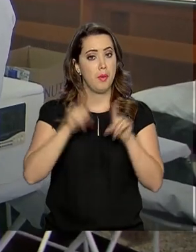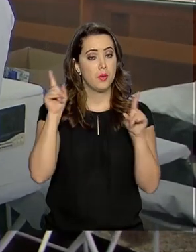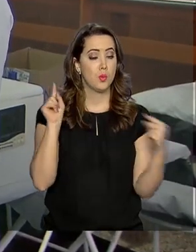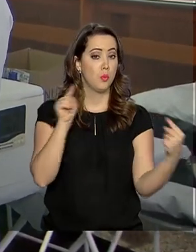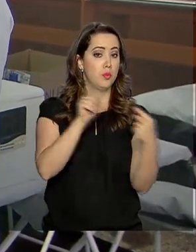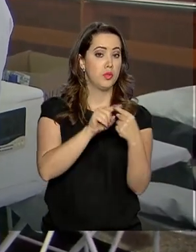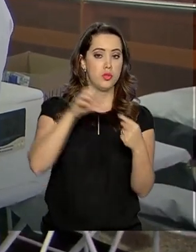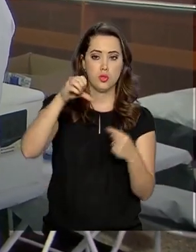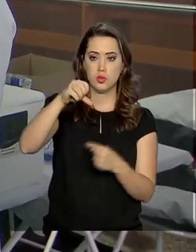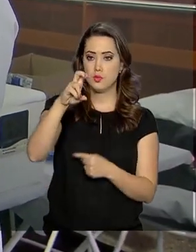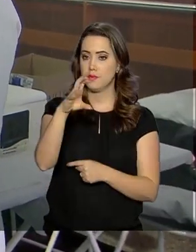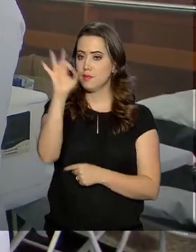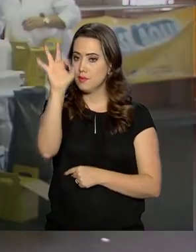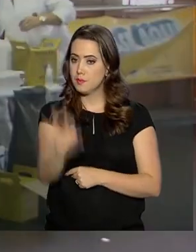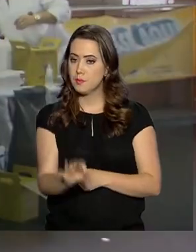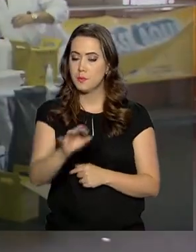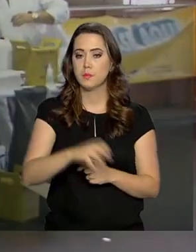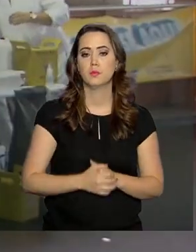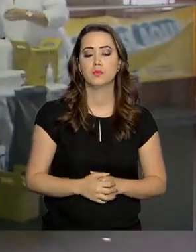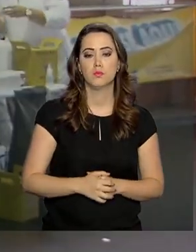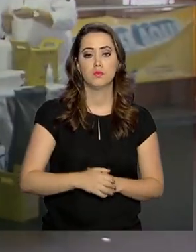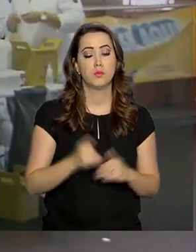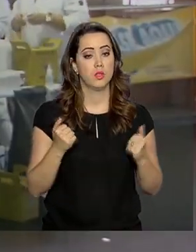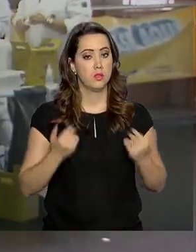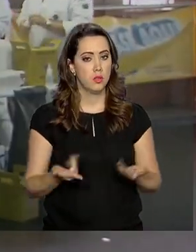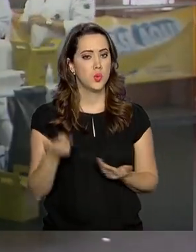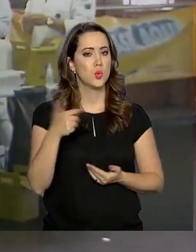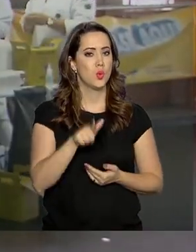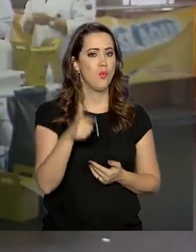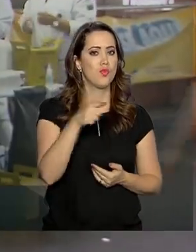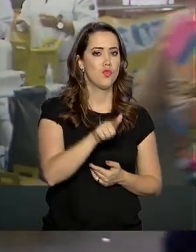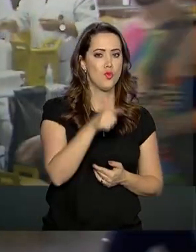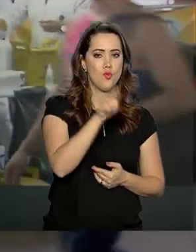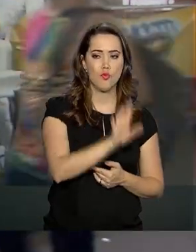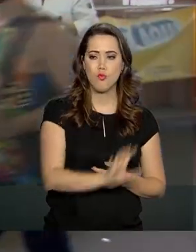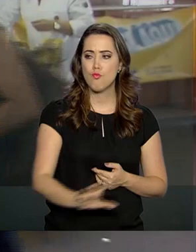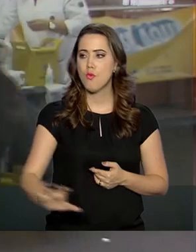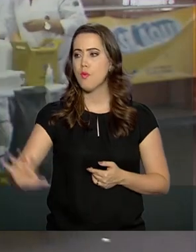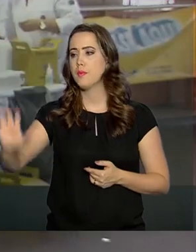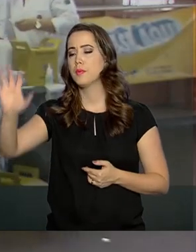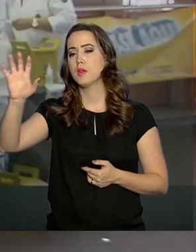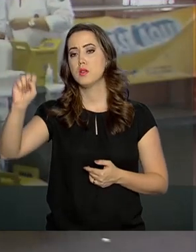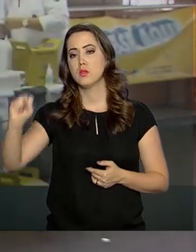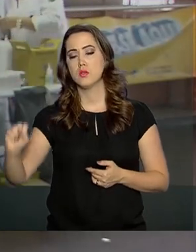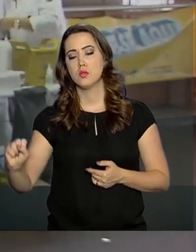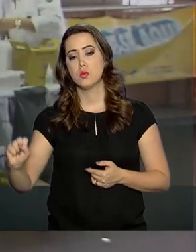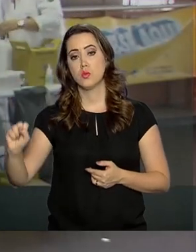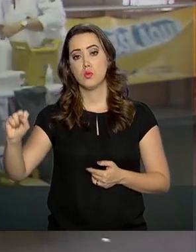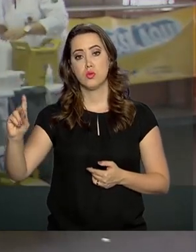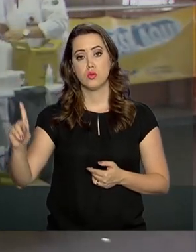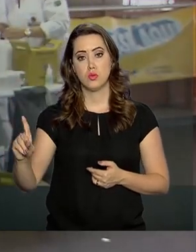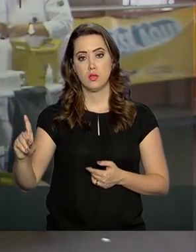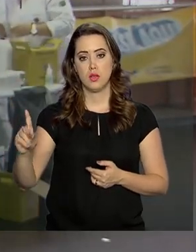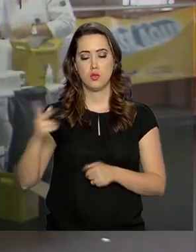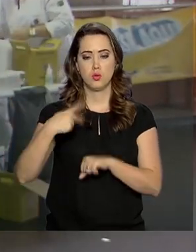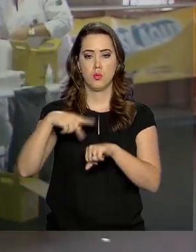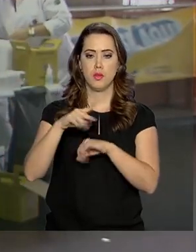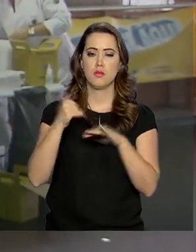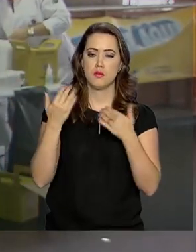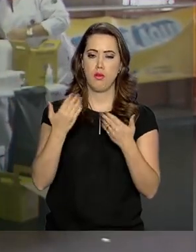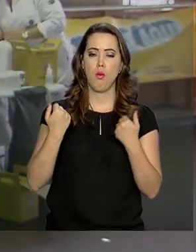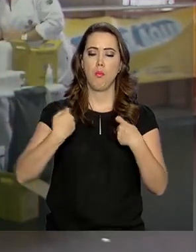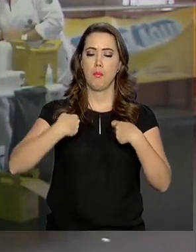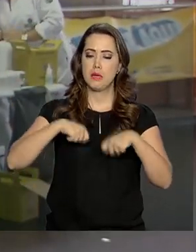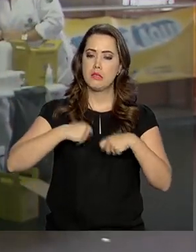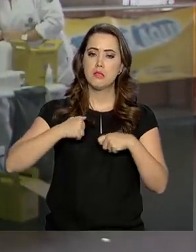chegar a 95%. E essa situação se repete em todos os estados das regiões Sul e Sudeste. Por isso, a intenção é aumentar